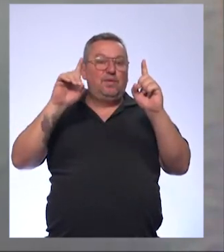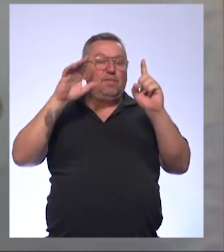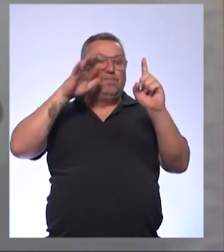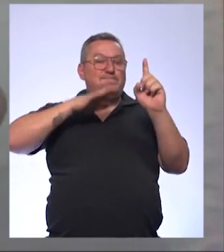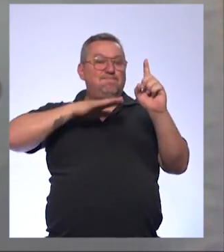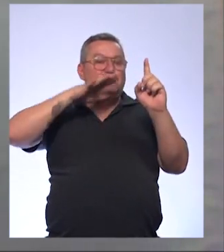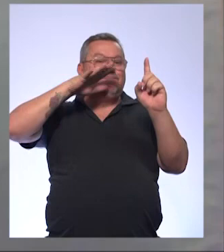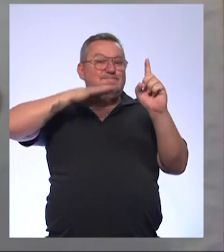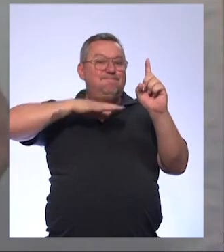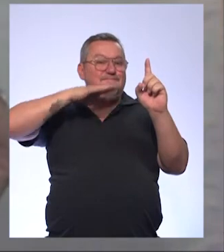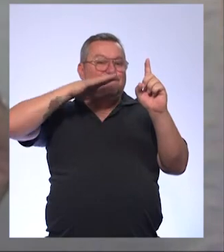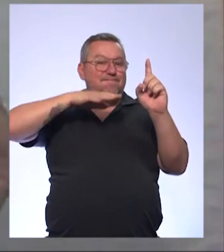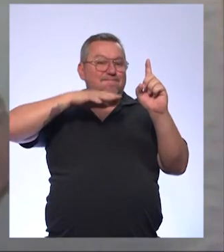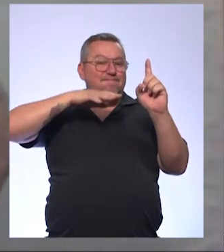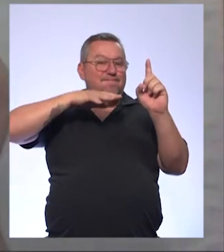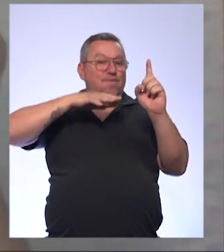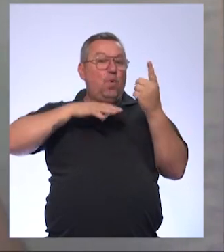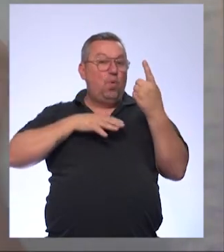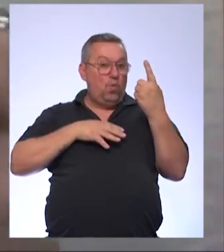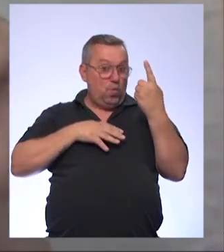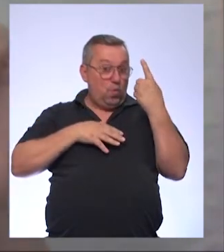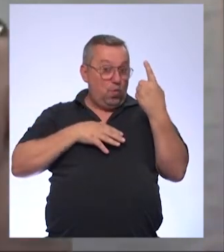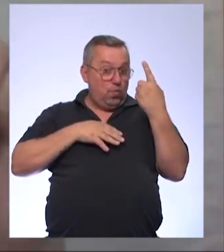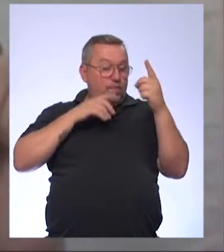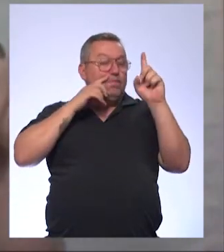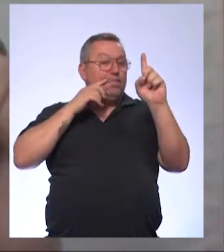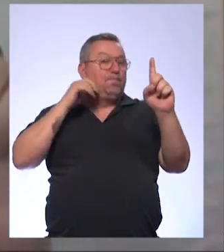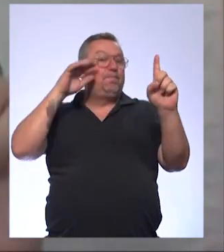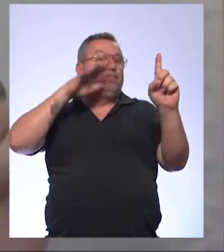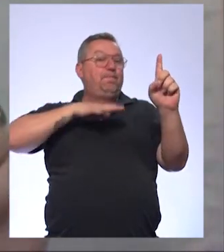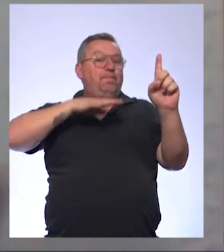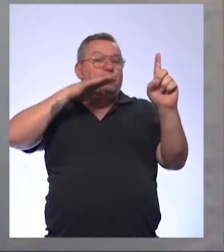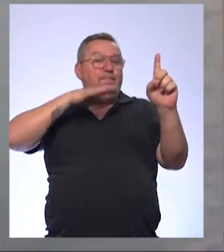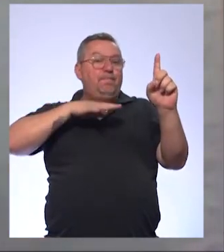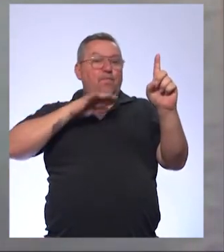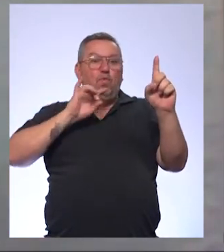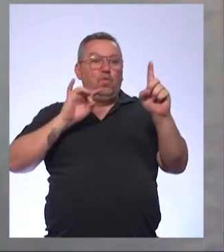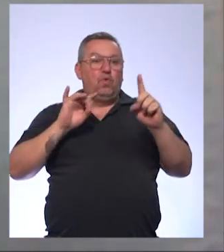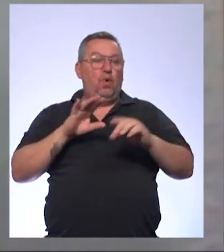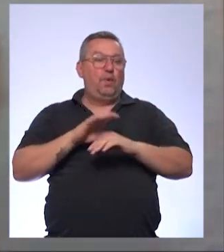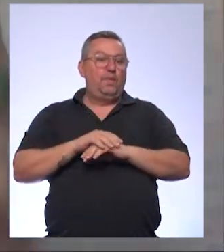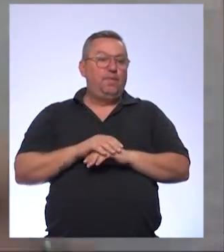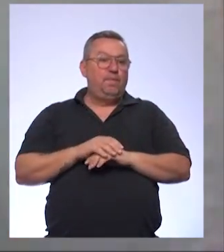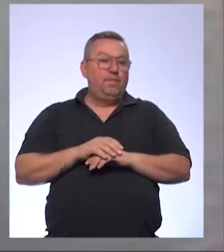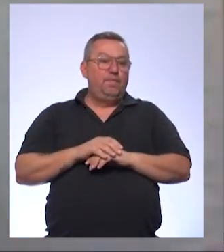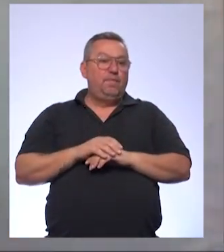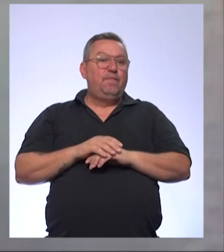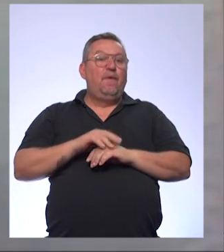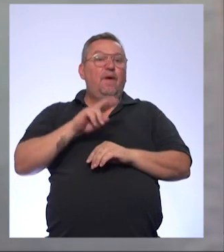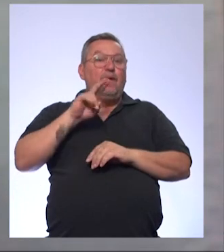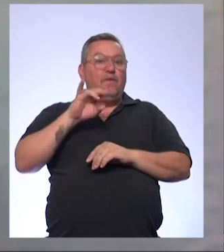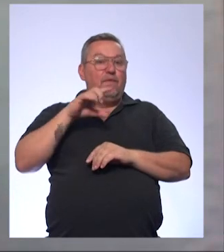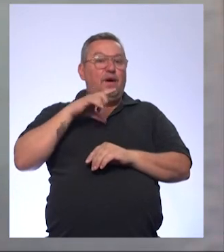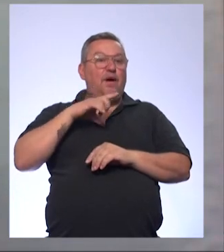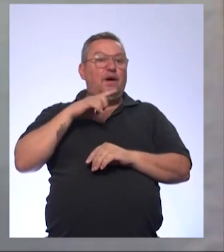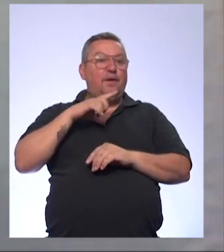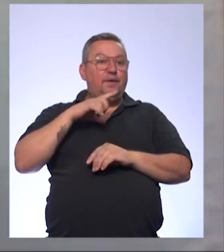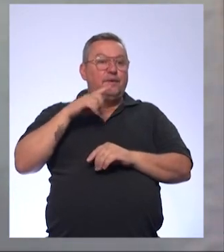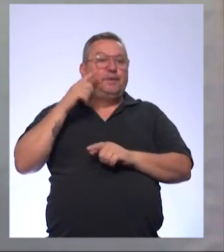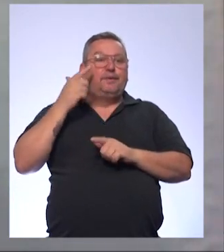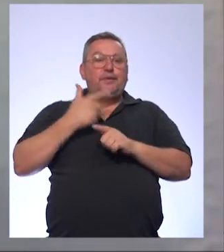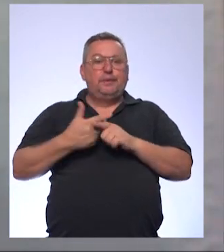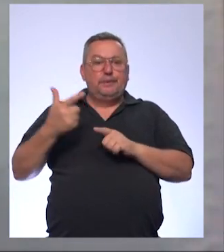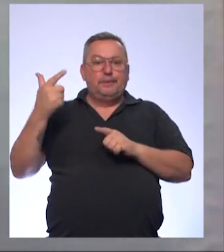o monoteísmo. Eles começam a adorar um Deus apenas. Gente, isso vai gerar uma série